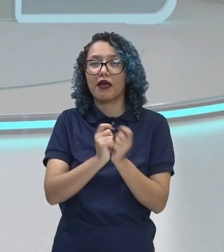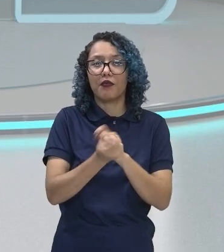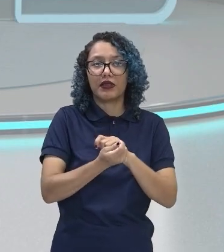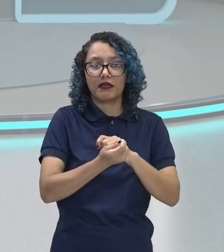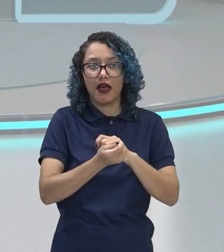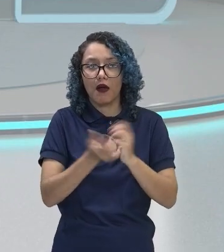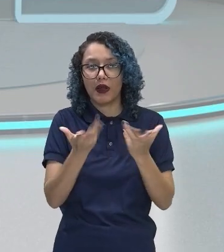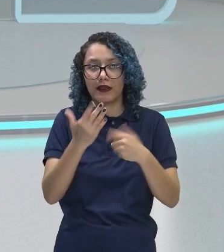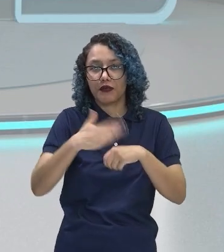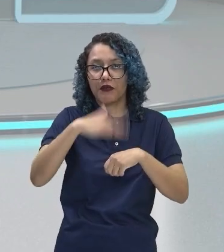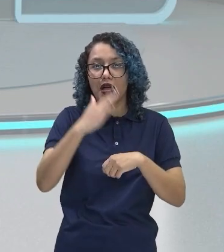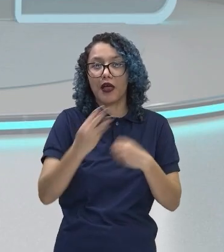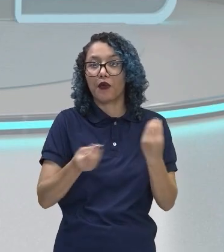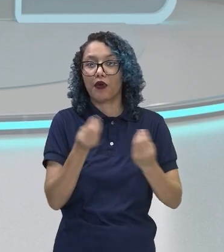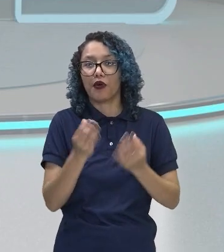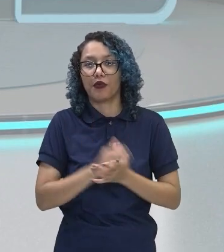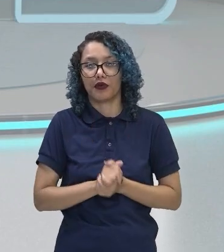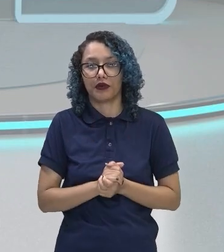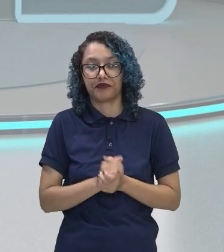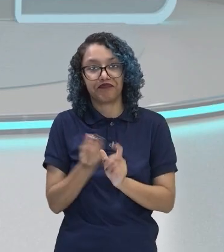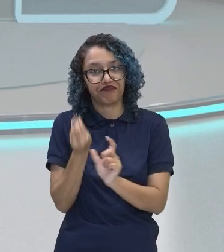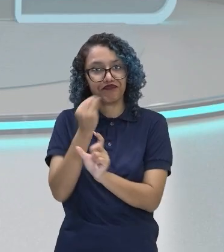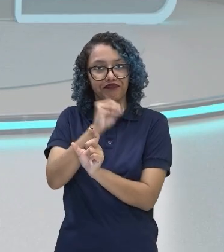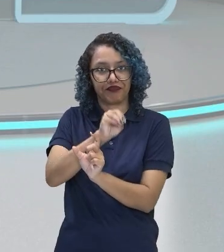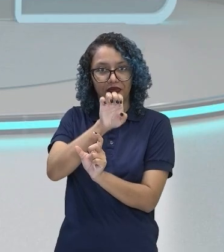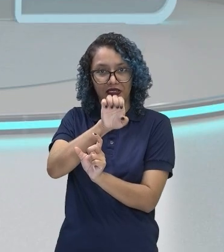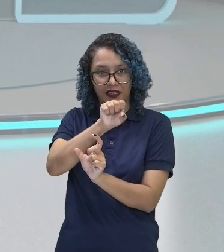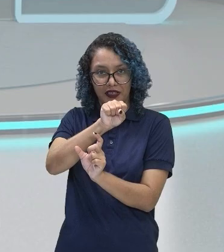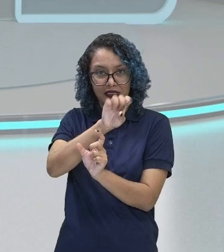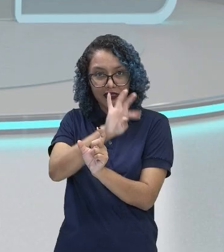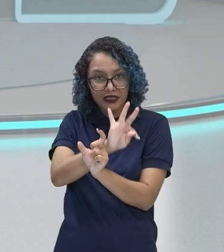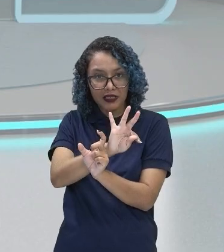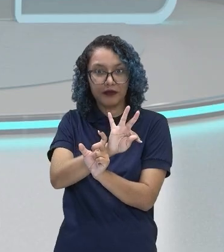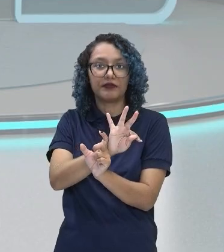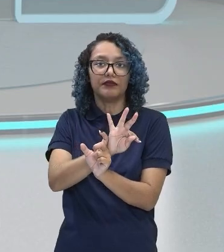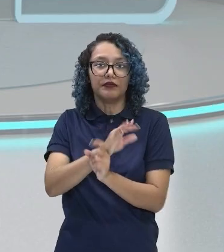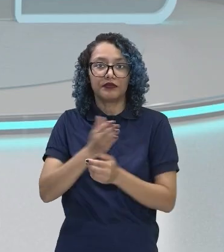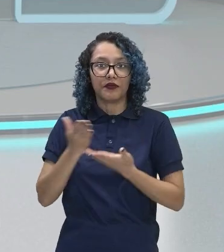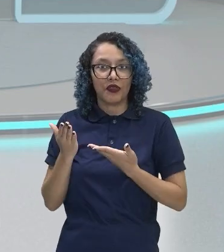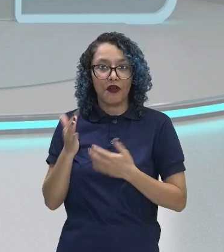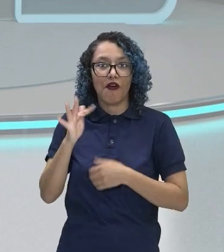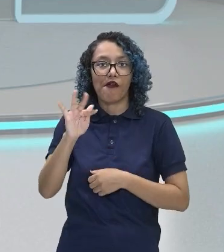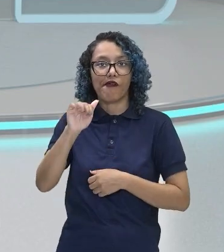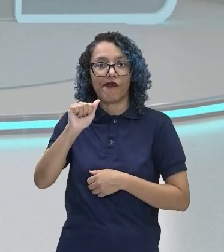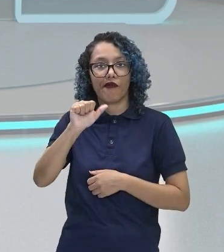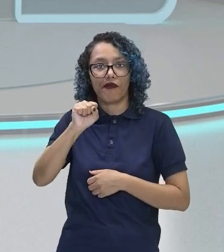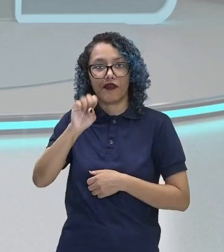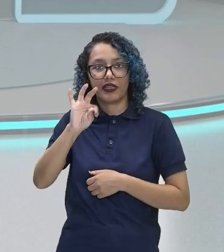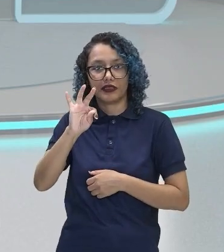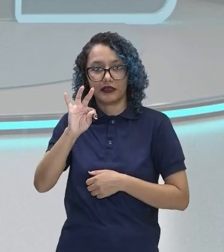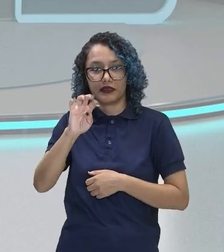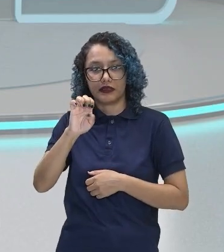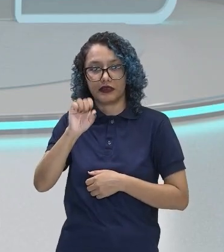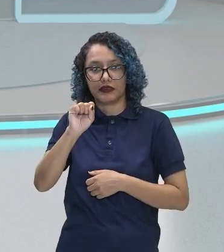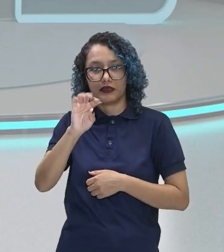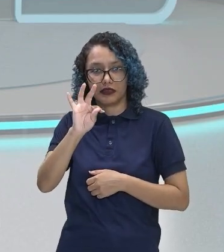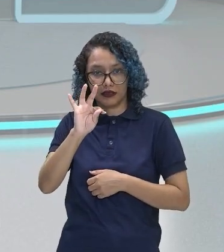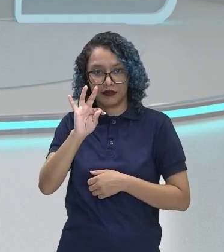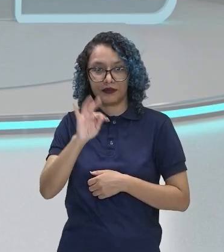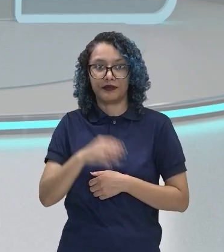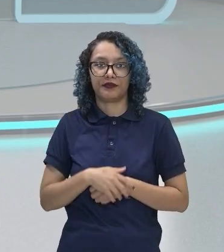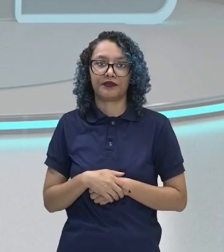superlativa? Acrescentando EST. Fastest, olha só, nós temos fast é rápido. Fastest,